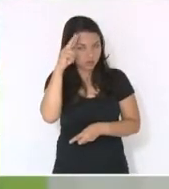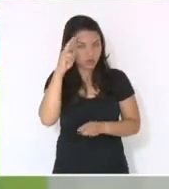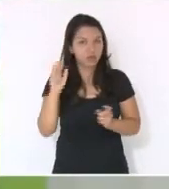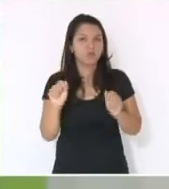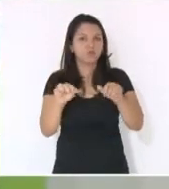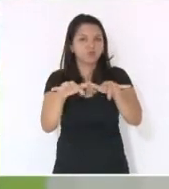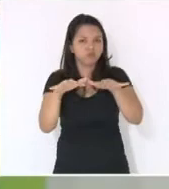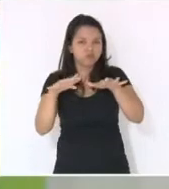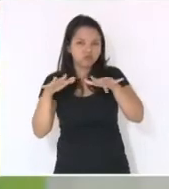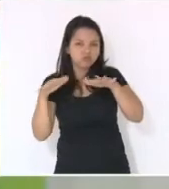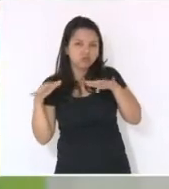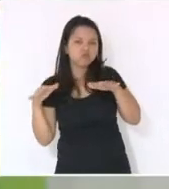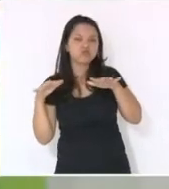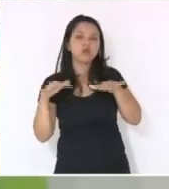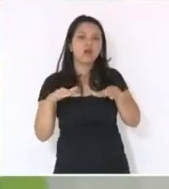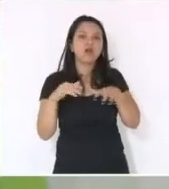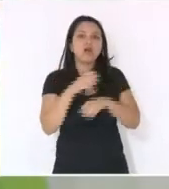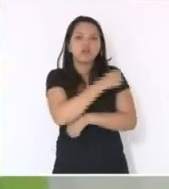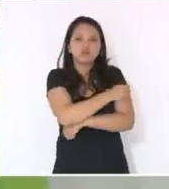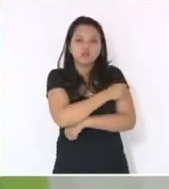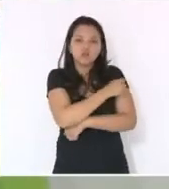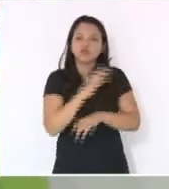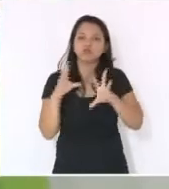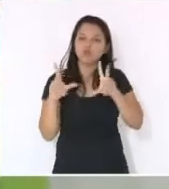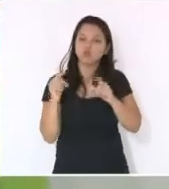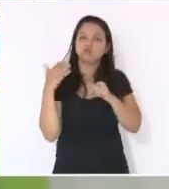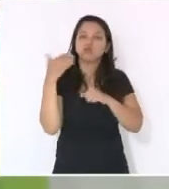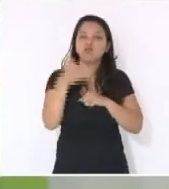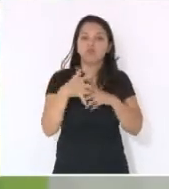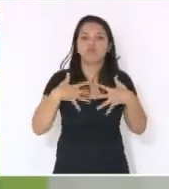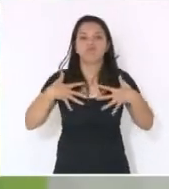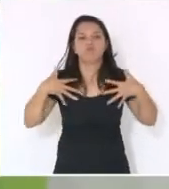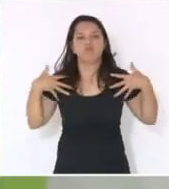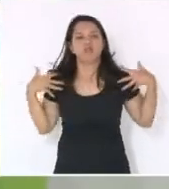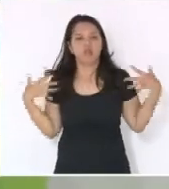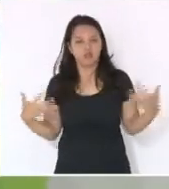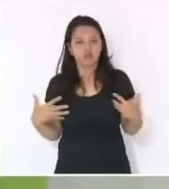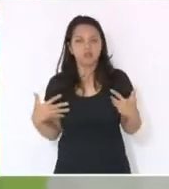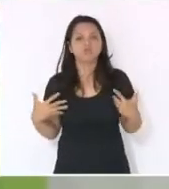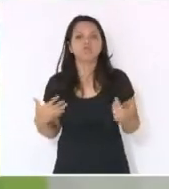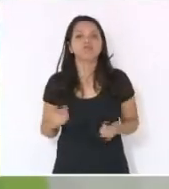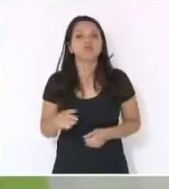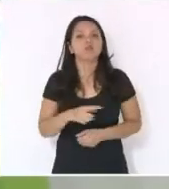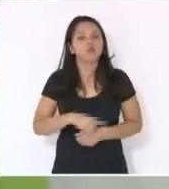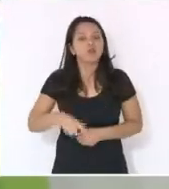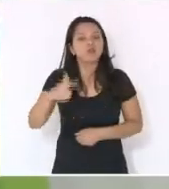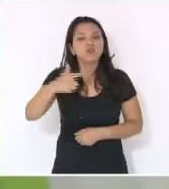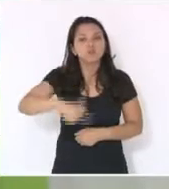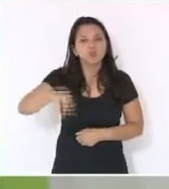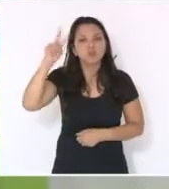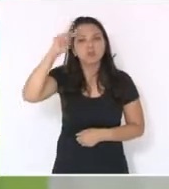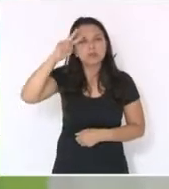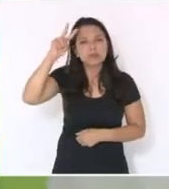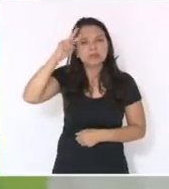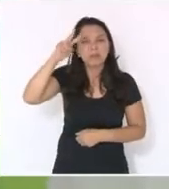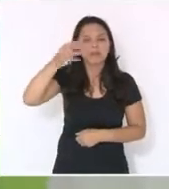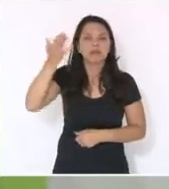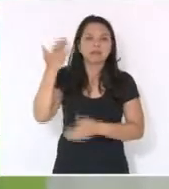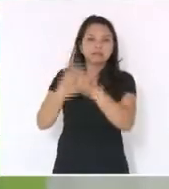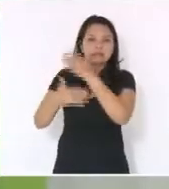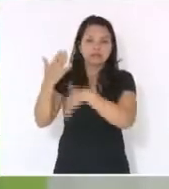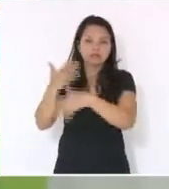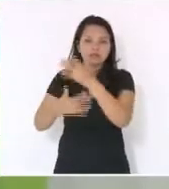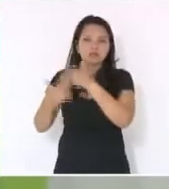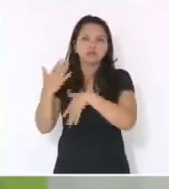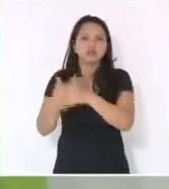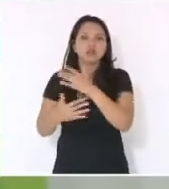os alunos que irão participar dessa grande homenagem, onde estaremos aí revivendo um pouco do passado, trazendo